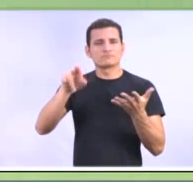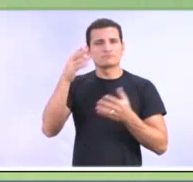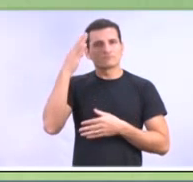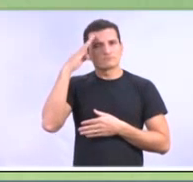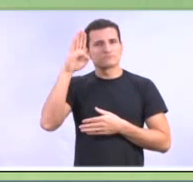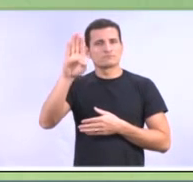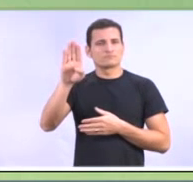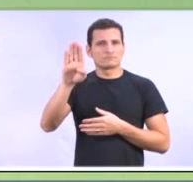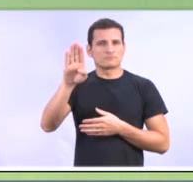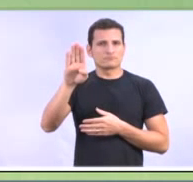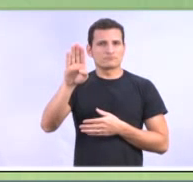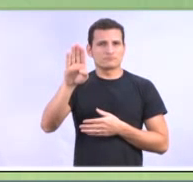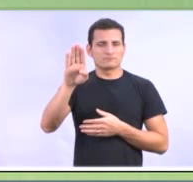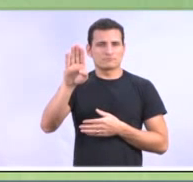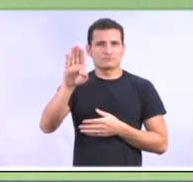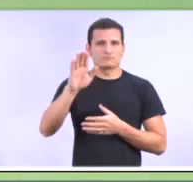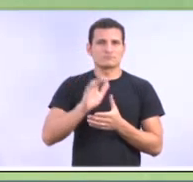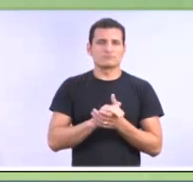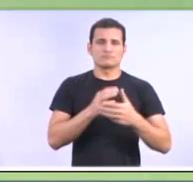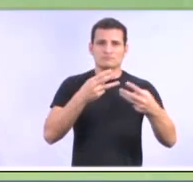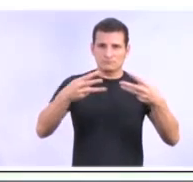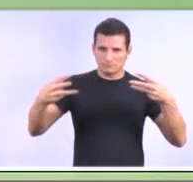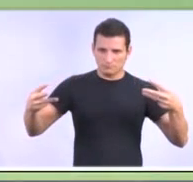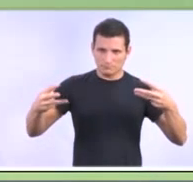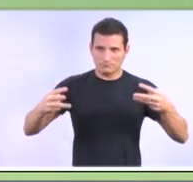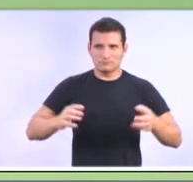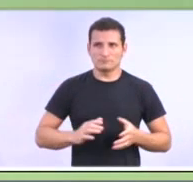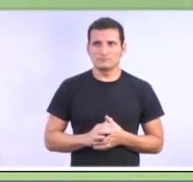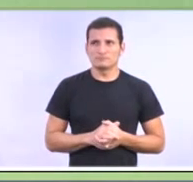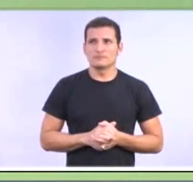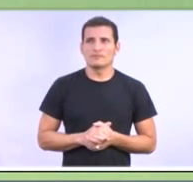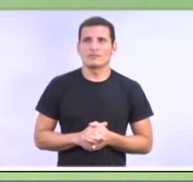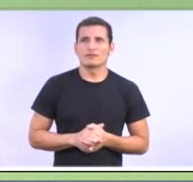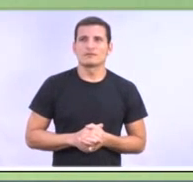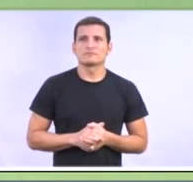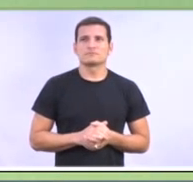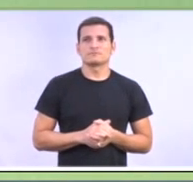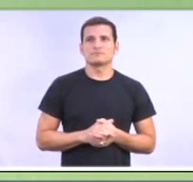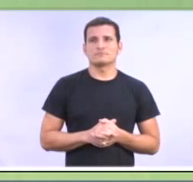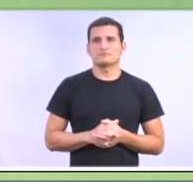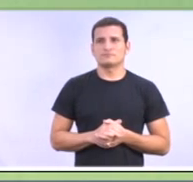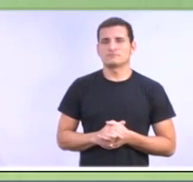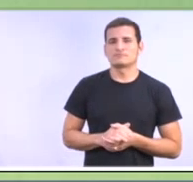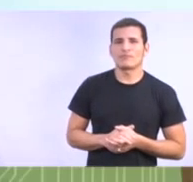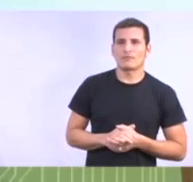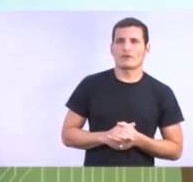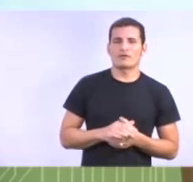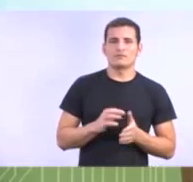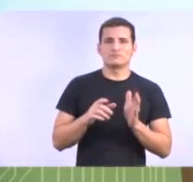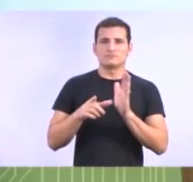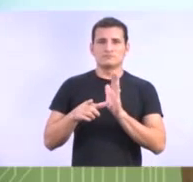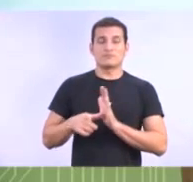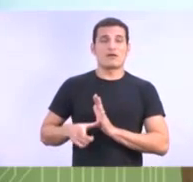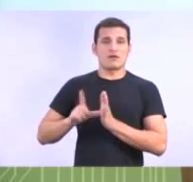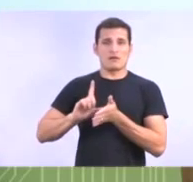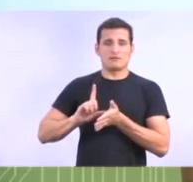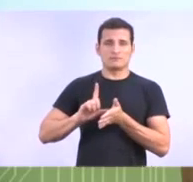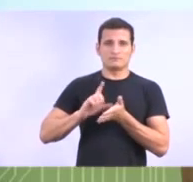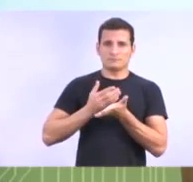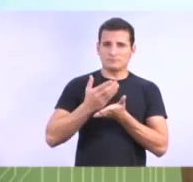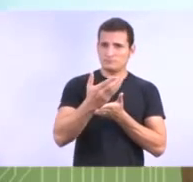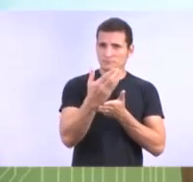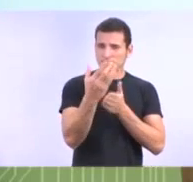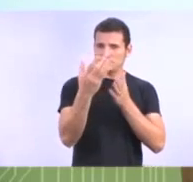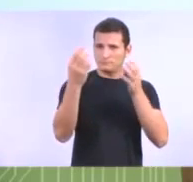principais topologias de redes, correto? Legal. Então, antes de começar nesse assunto,